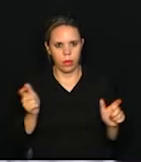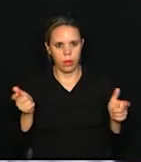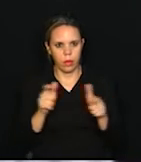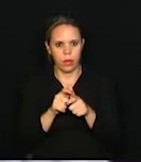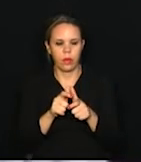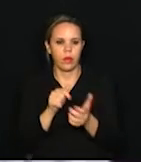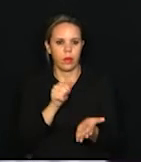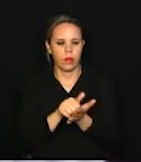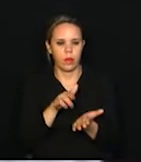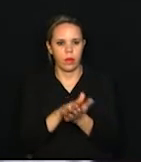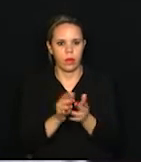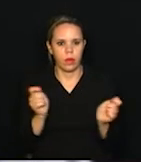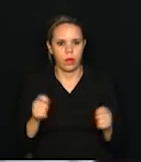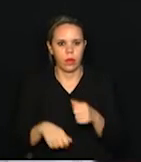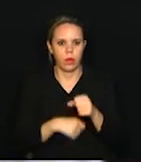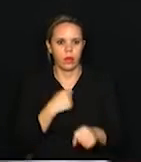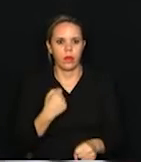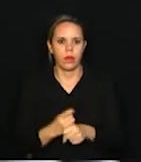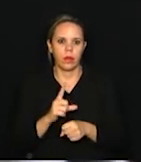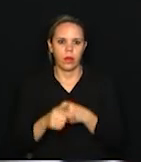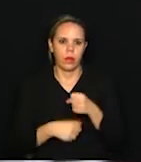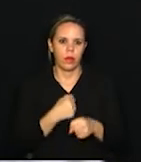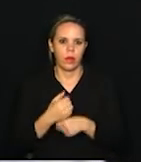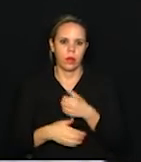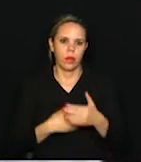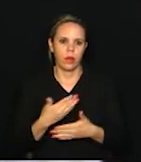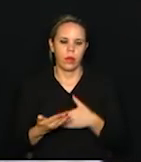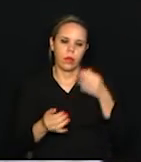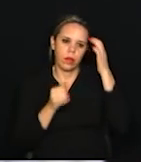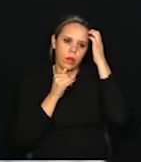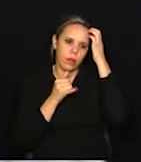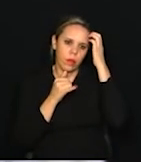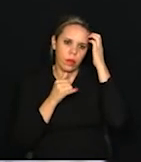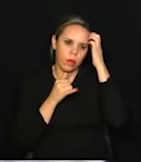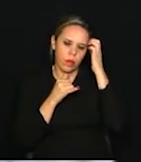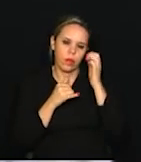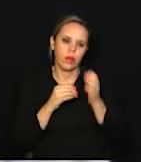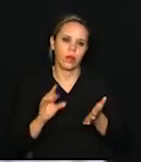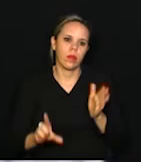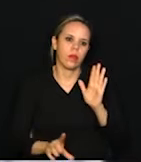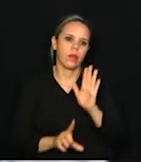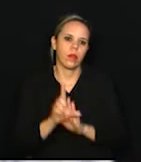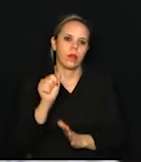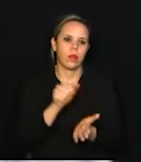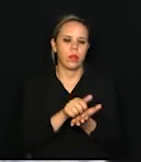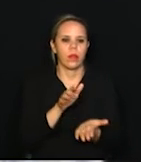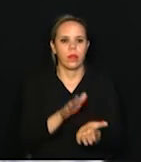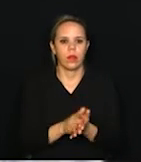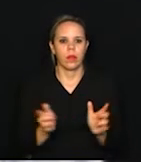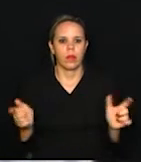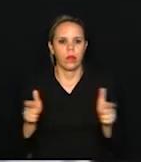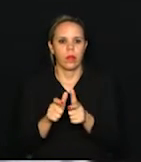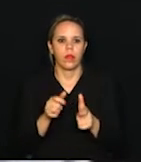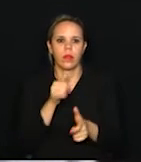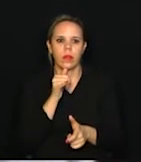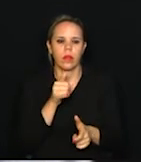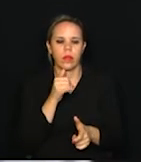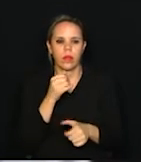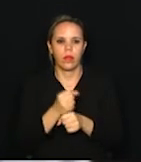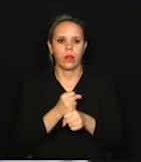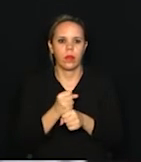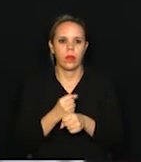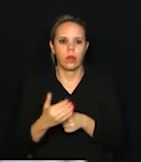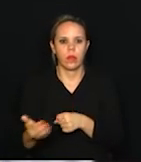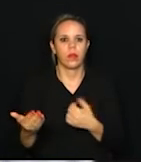de multa possível ano após ano. Vamos supor que essas receitas de multas diminuam nos próximos